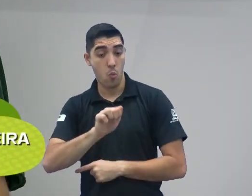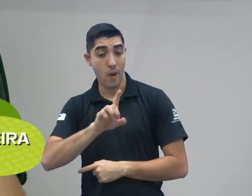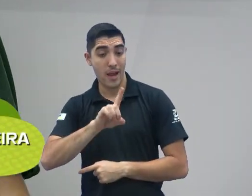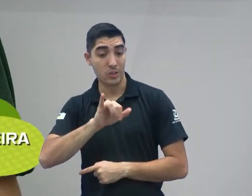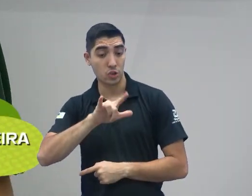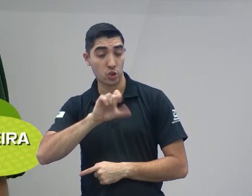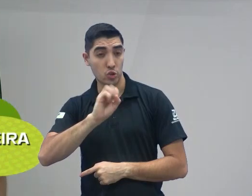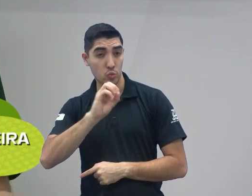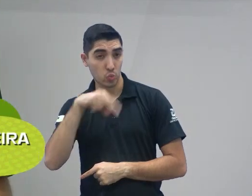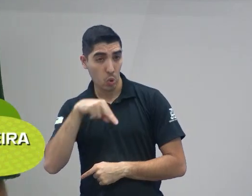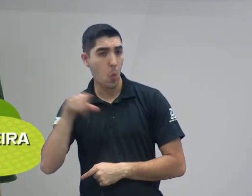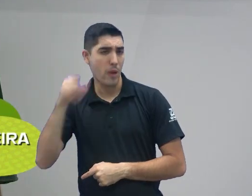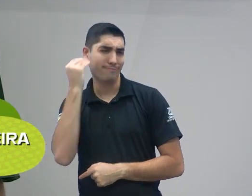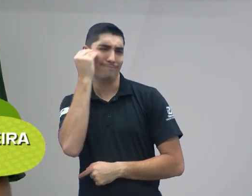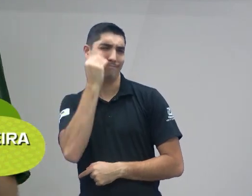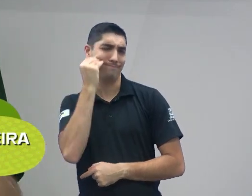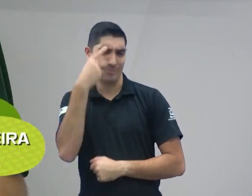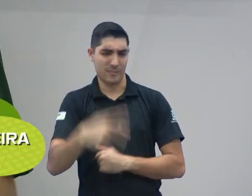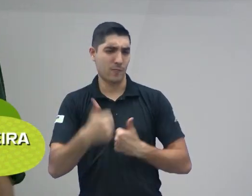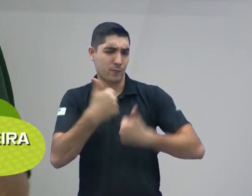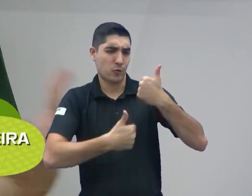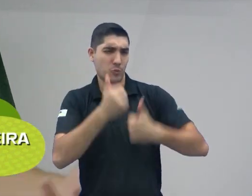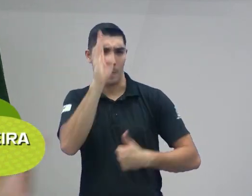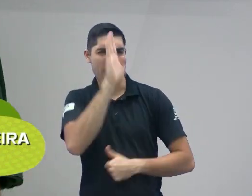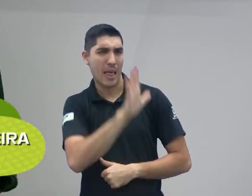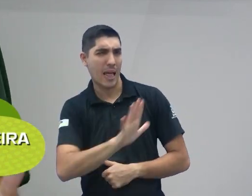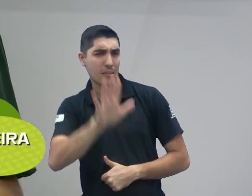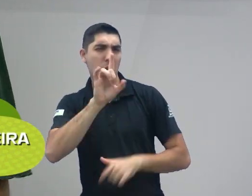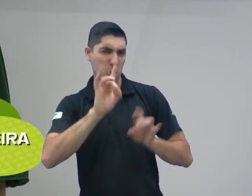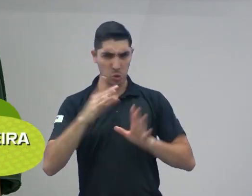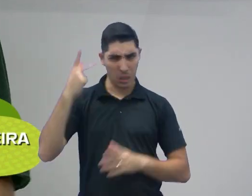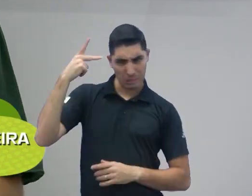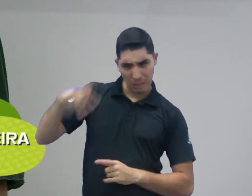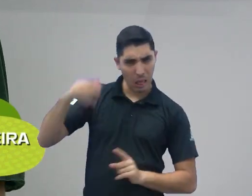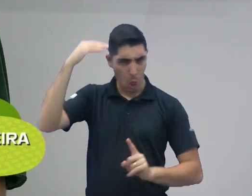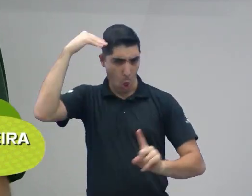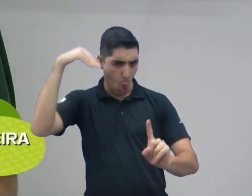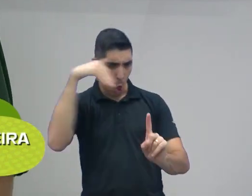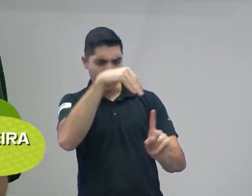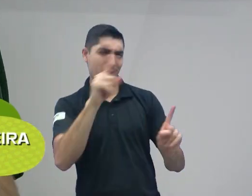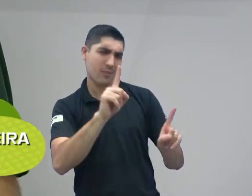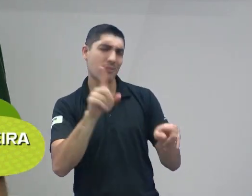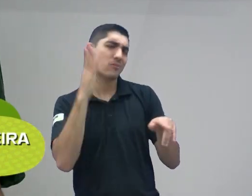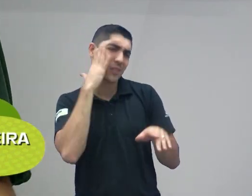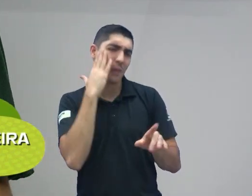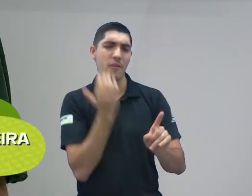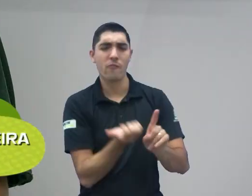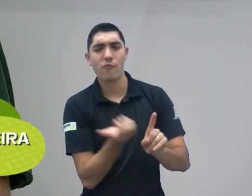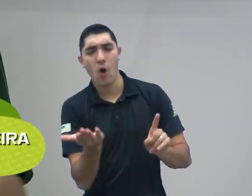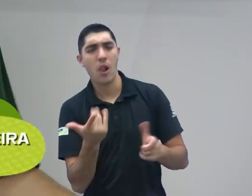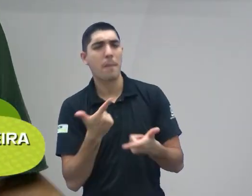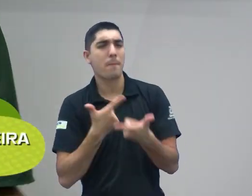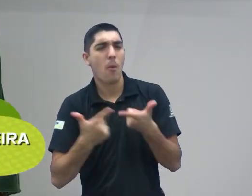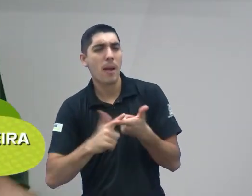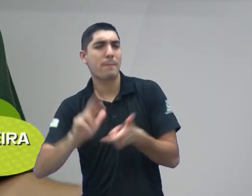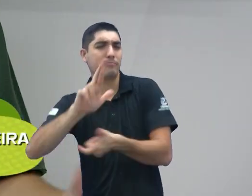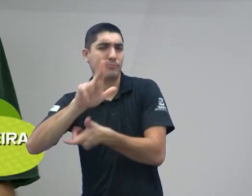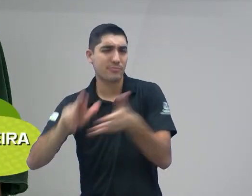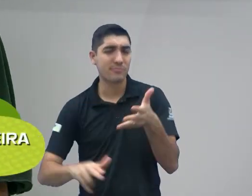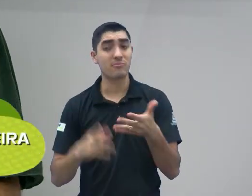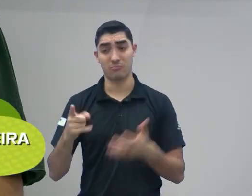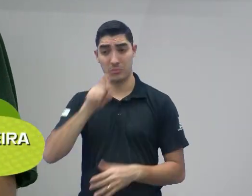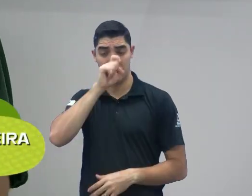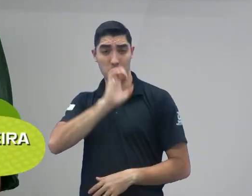mas a gente sabe que não só por culpa dele, né, mas por todas as questões também externas, São José não vinha tendo bons anos nessas